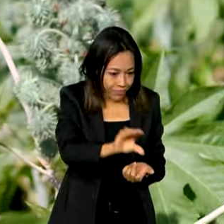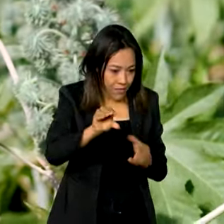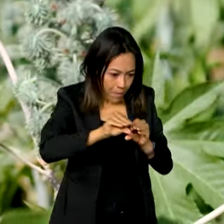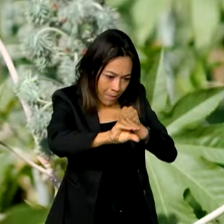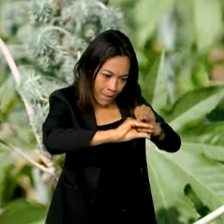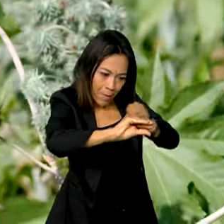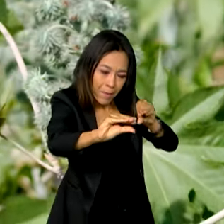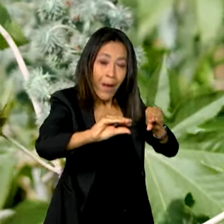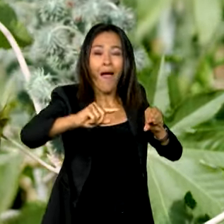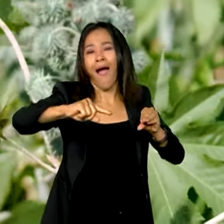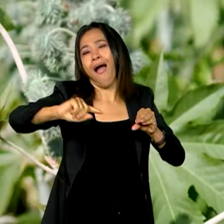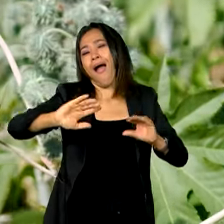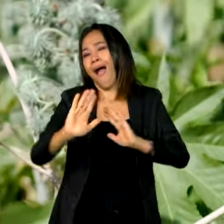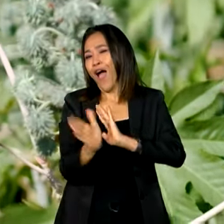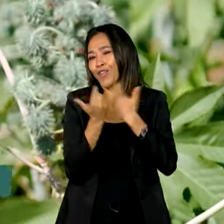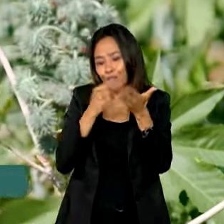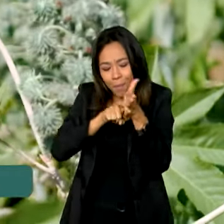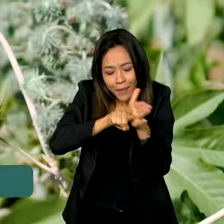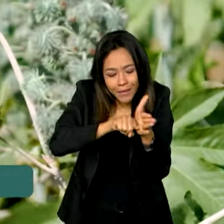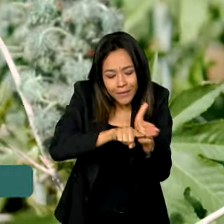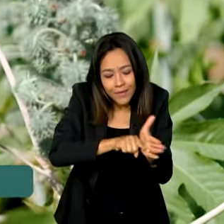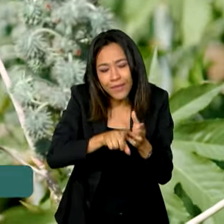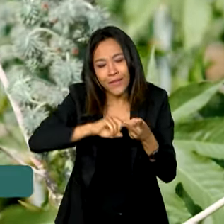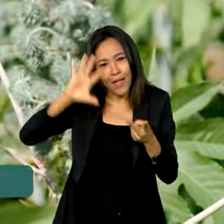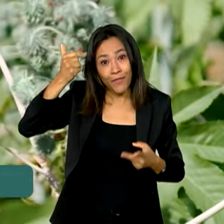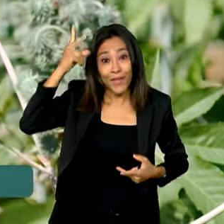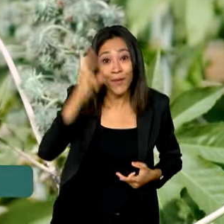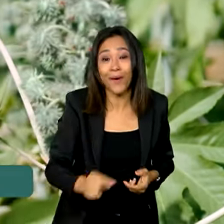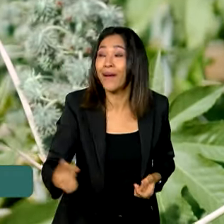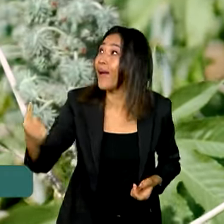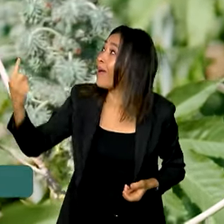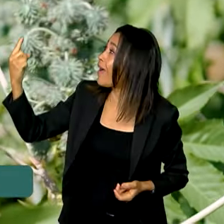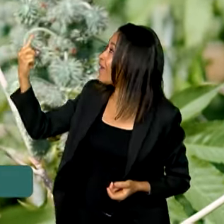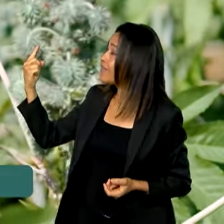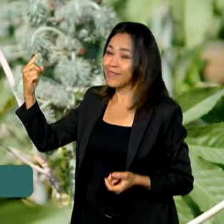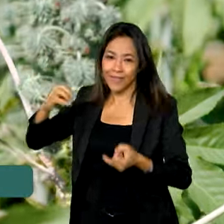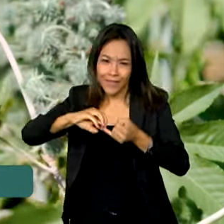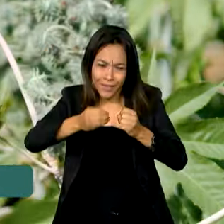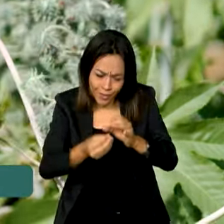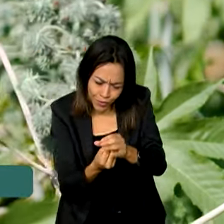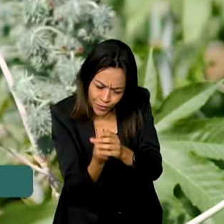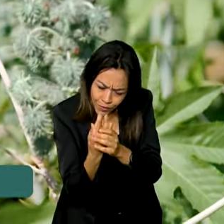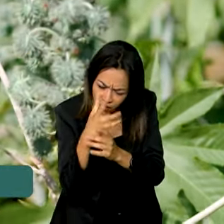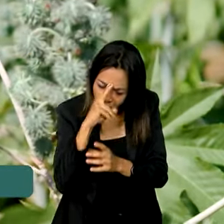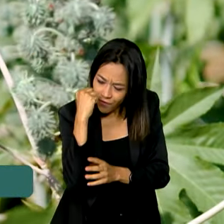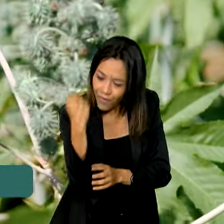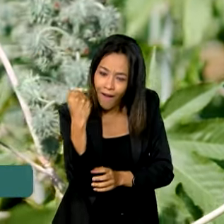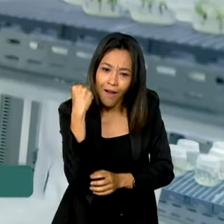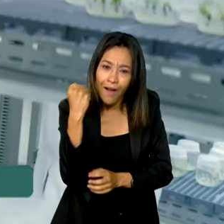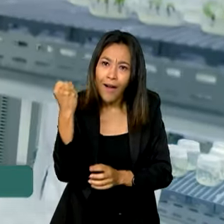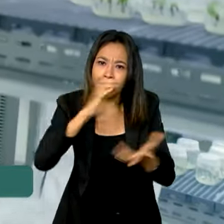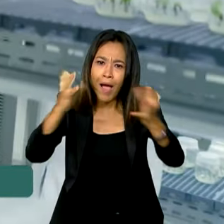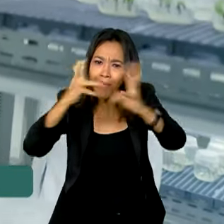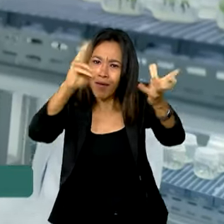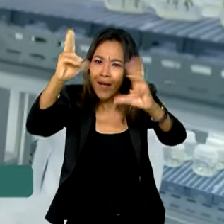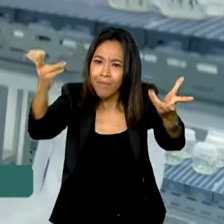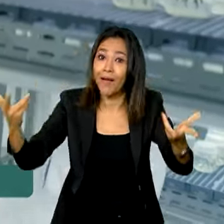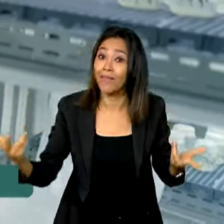desenvolver novas pesquisas e soluções, como essa aqui, que elabora sementes mais resistentes às mudanças climáticas.